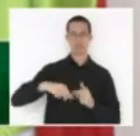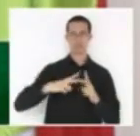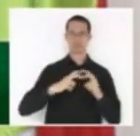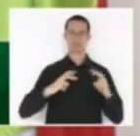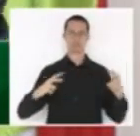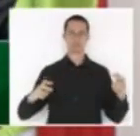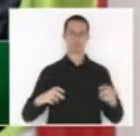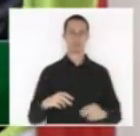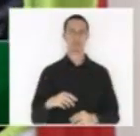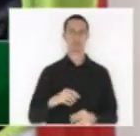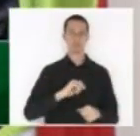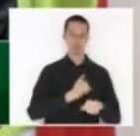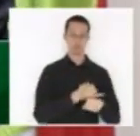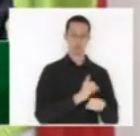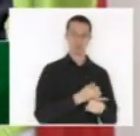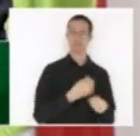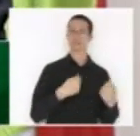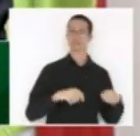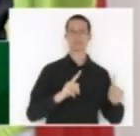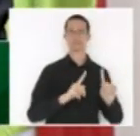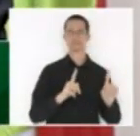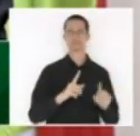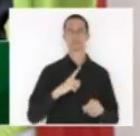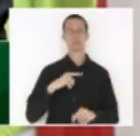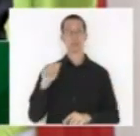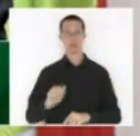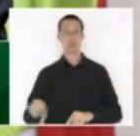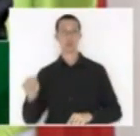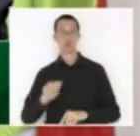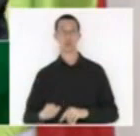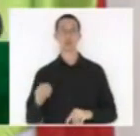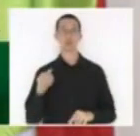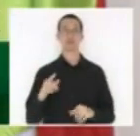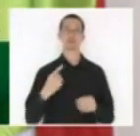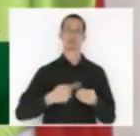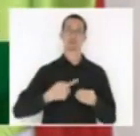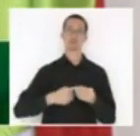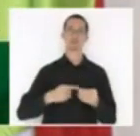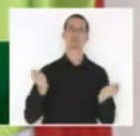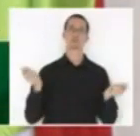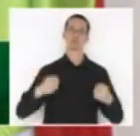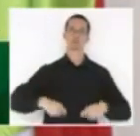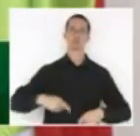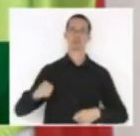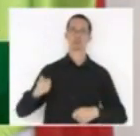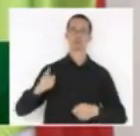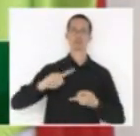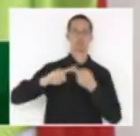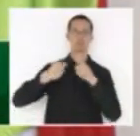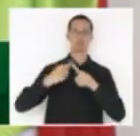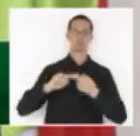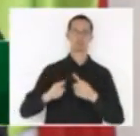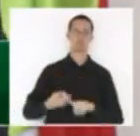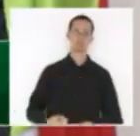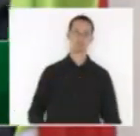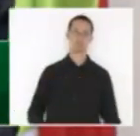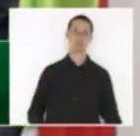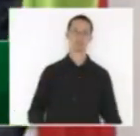precisa. As associações de municípios podem fazer o meio de campo, os contratos podem ser